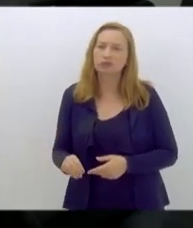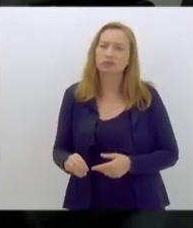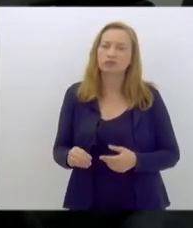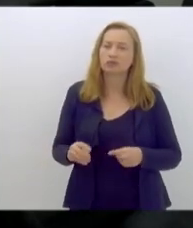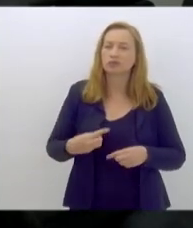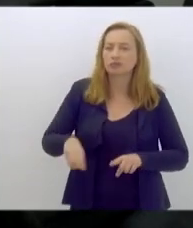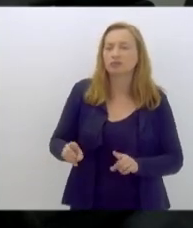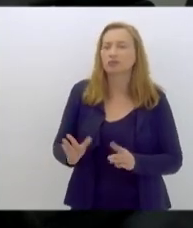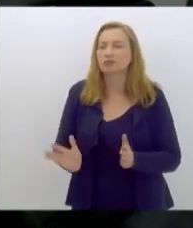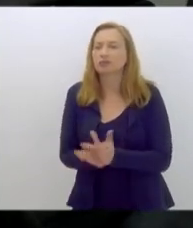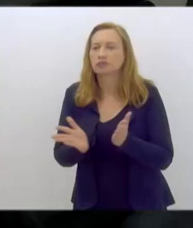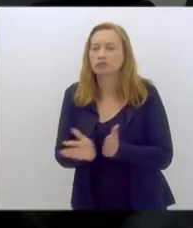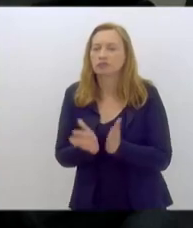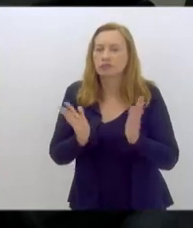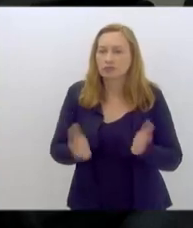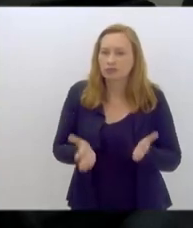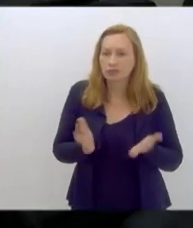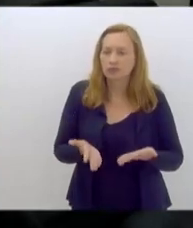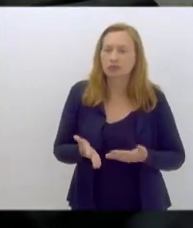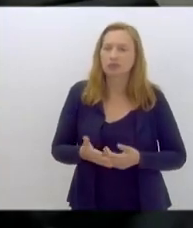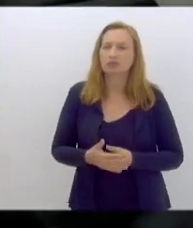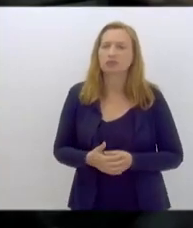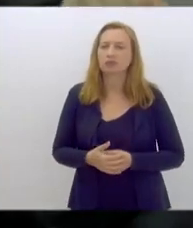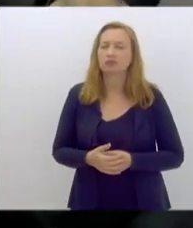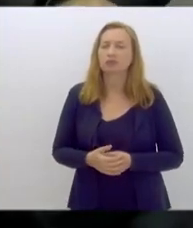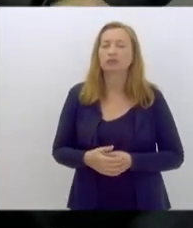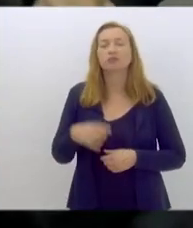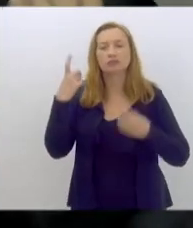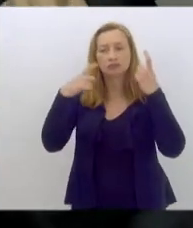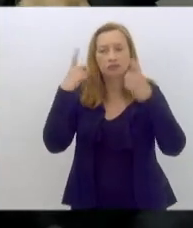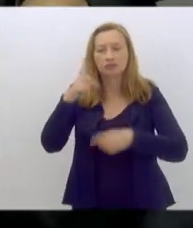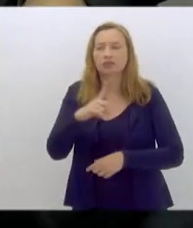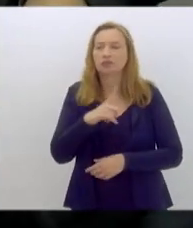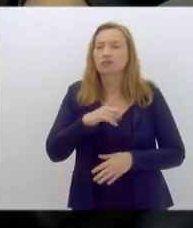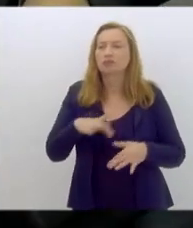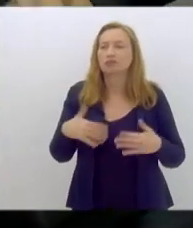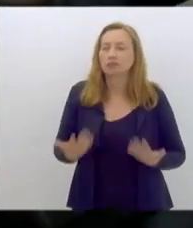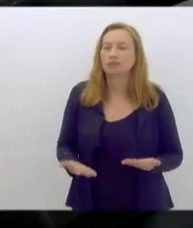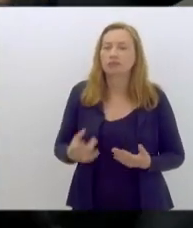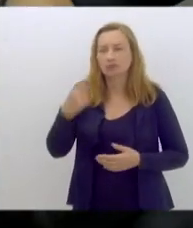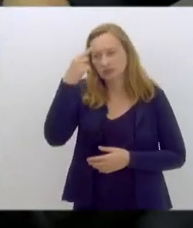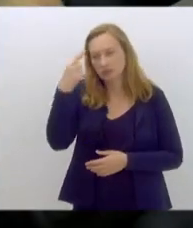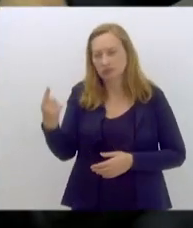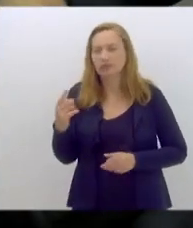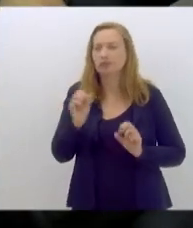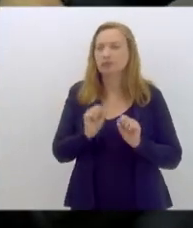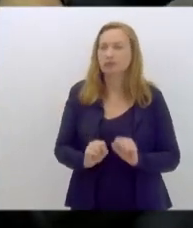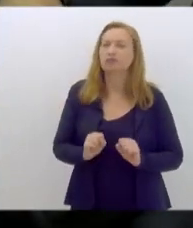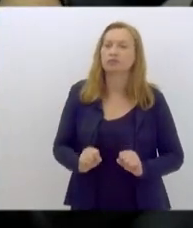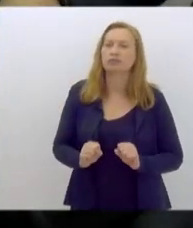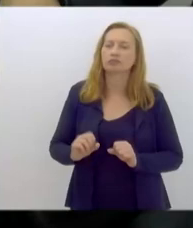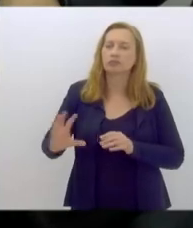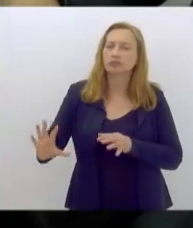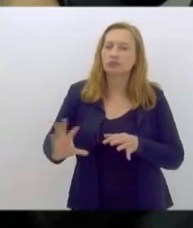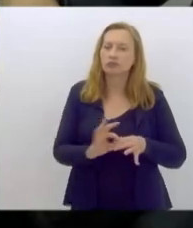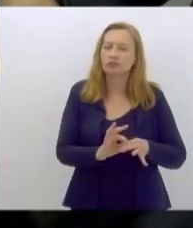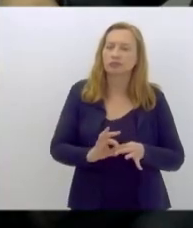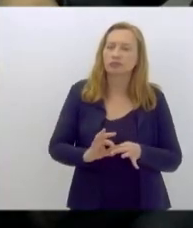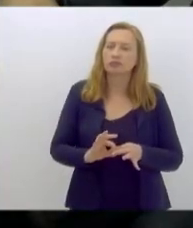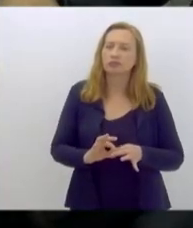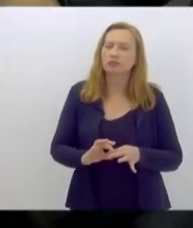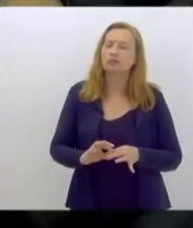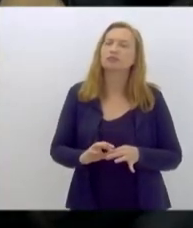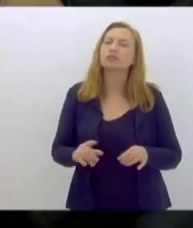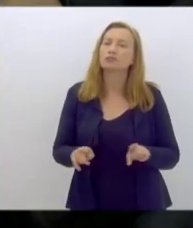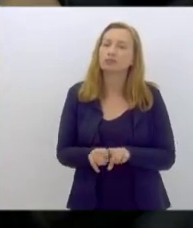da pobreza hoje tão presente que nós temos uma preocupação então A ideia é que a gente possa vincular isso e